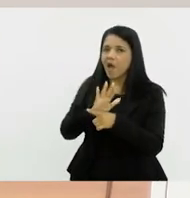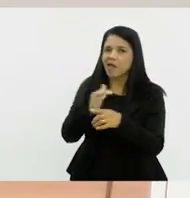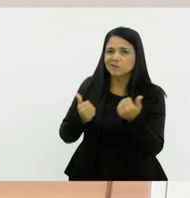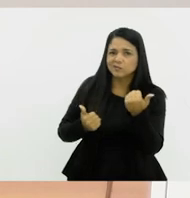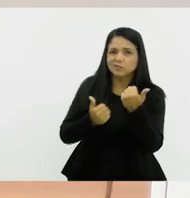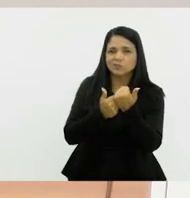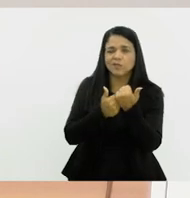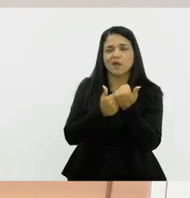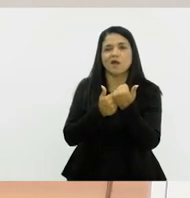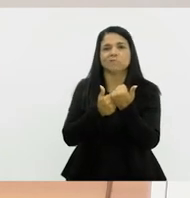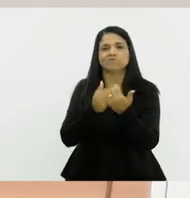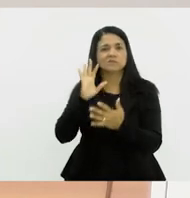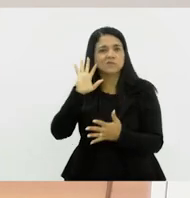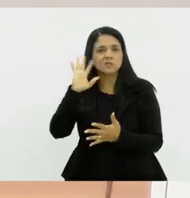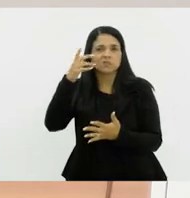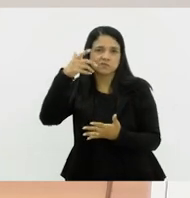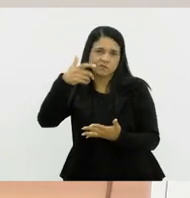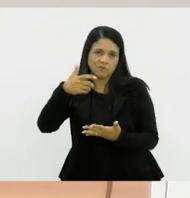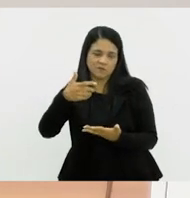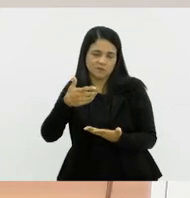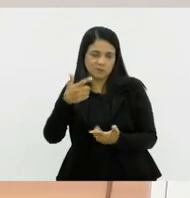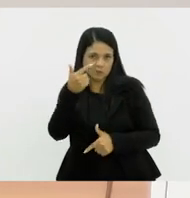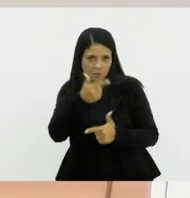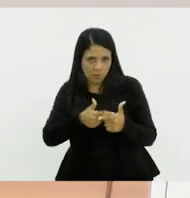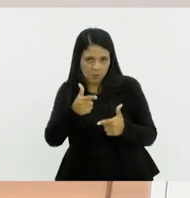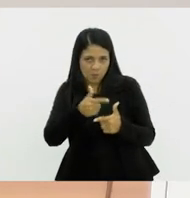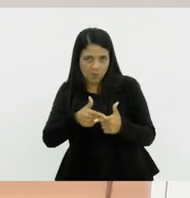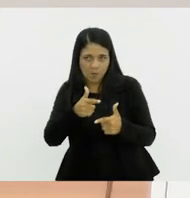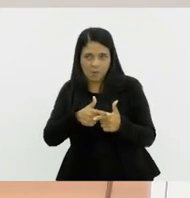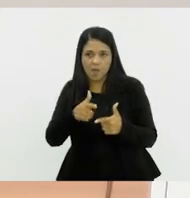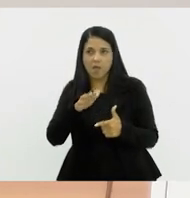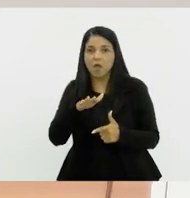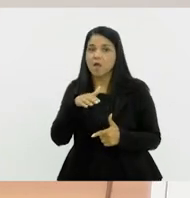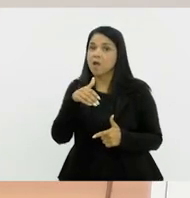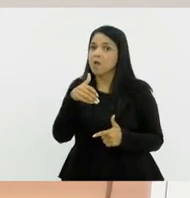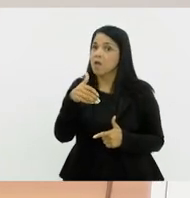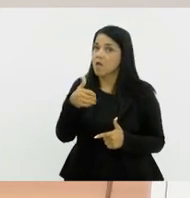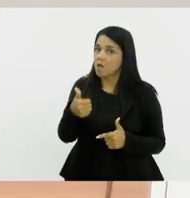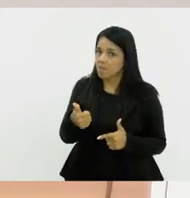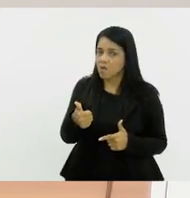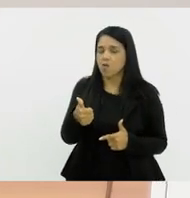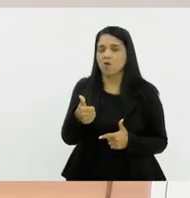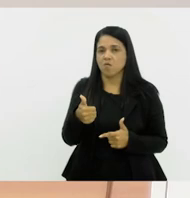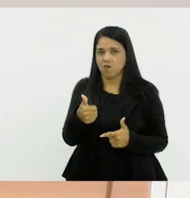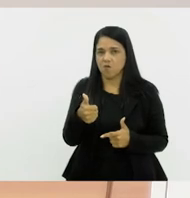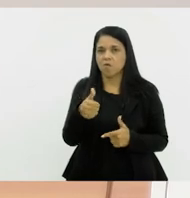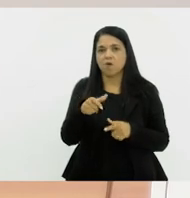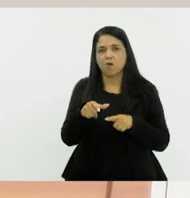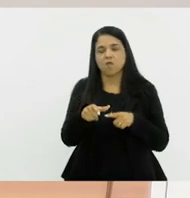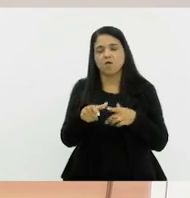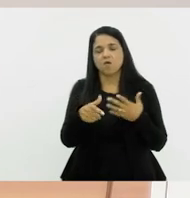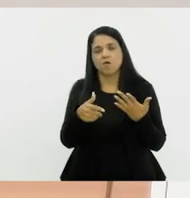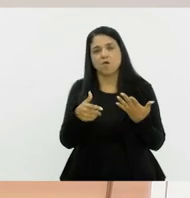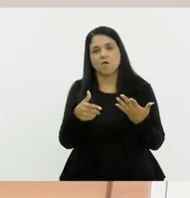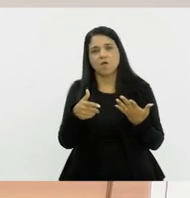a solução desse problema. Acho que seria a melhor modelagem seria de uma